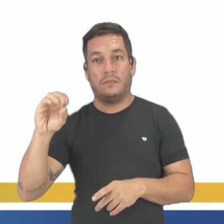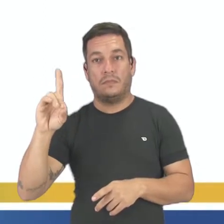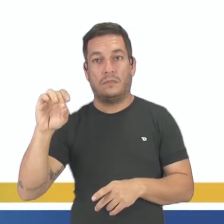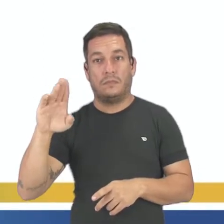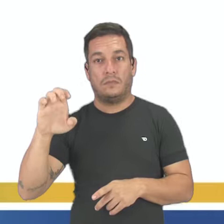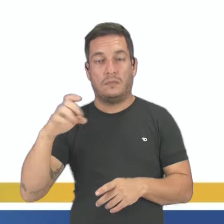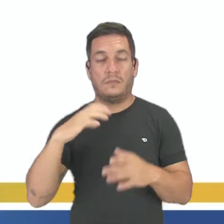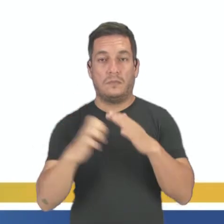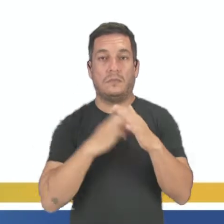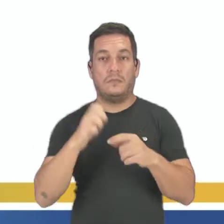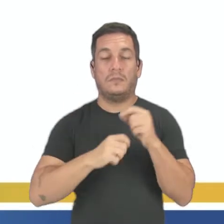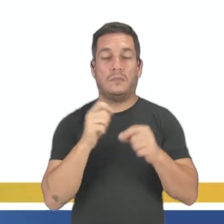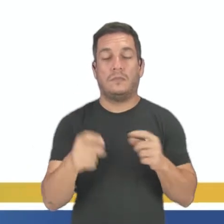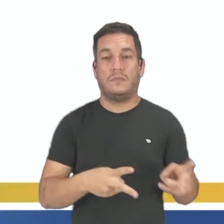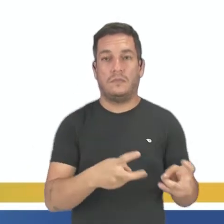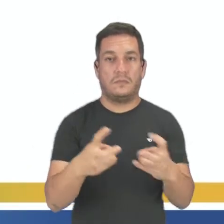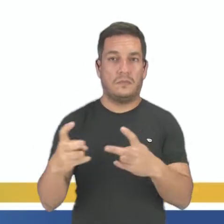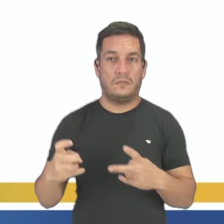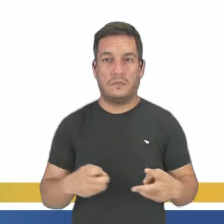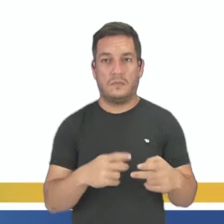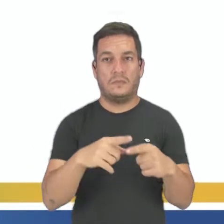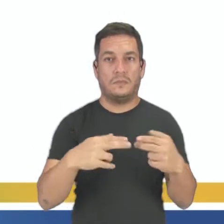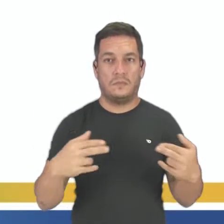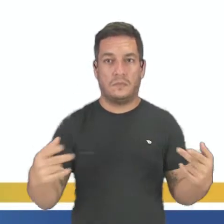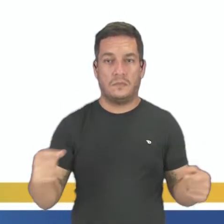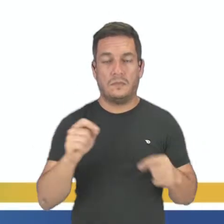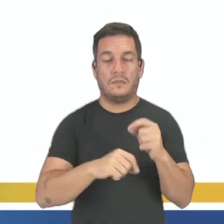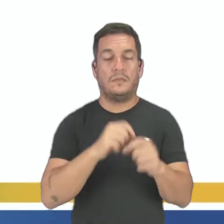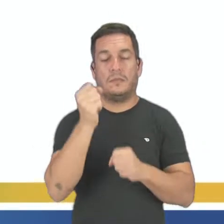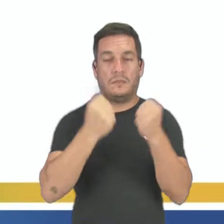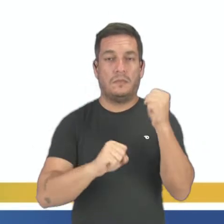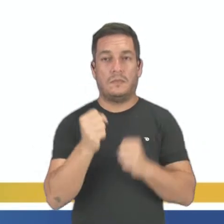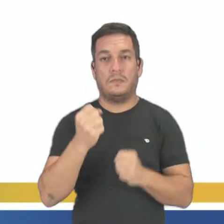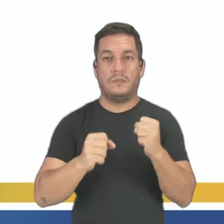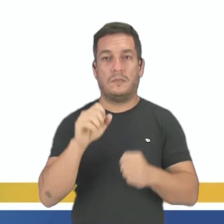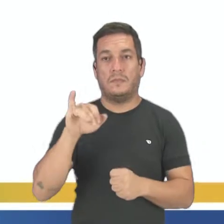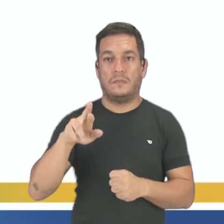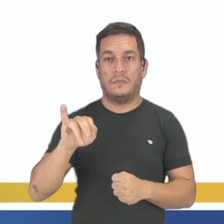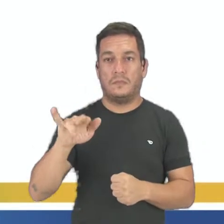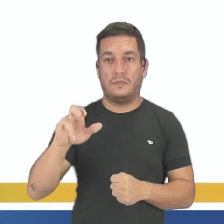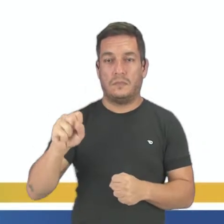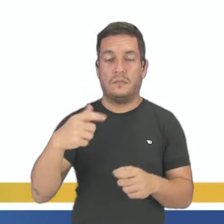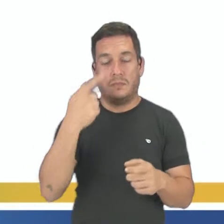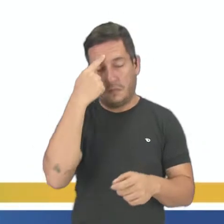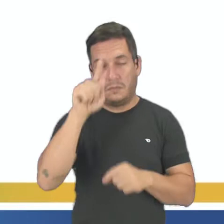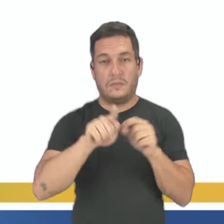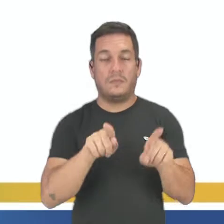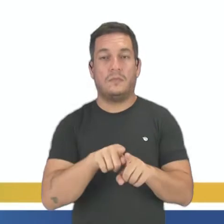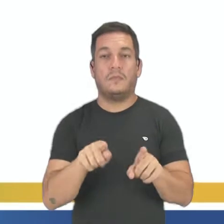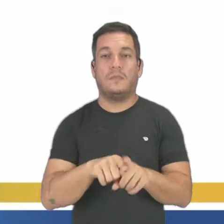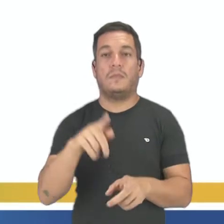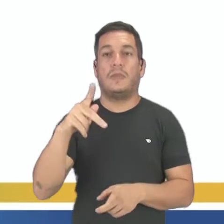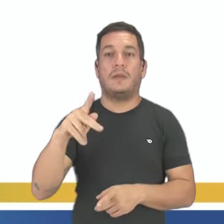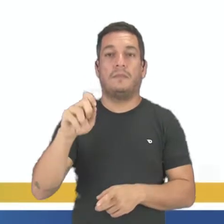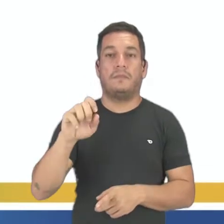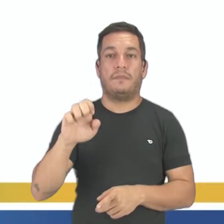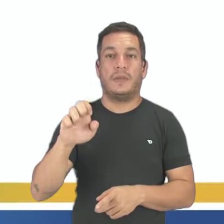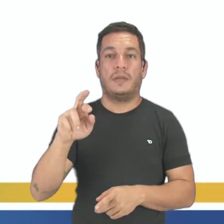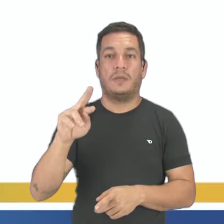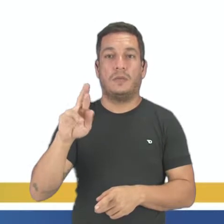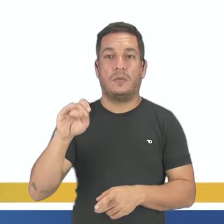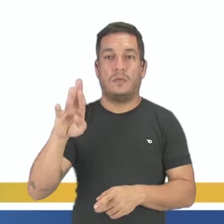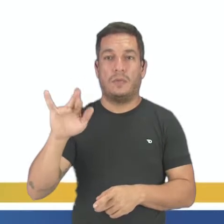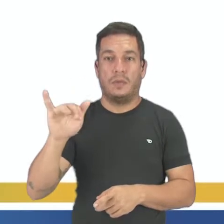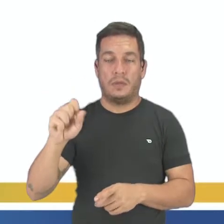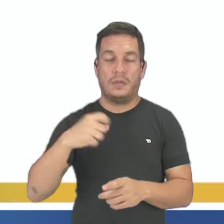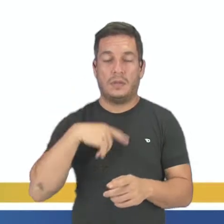pela exploração dos diversos minerais utilizados pelas indústrias, e criou a Petrobras, importante produtora de energia. Cabe